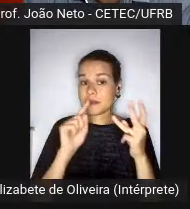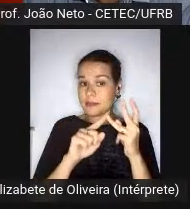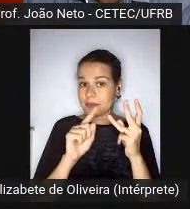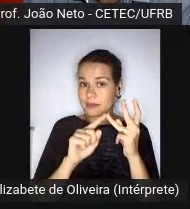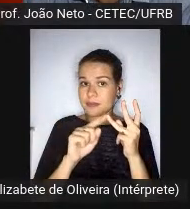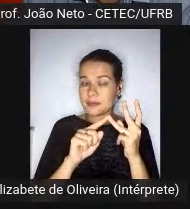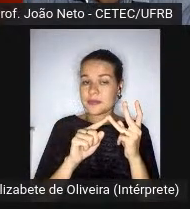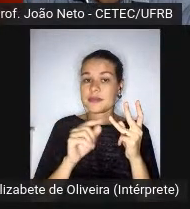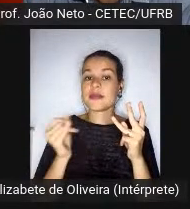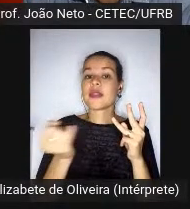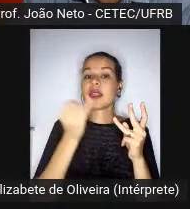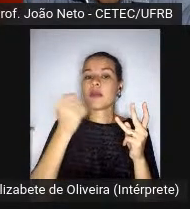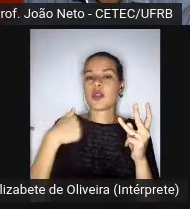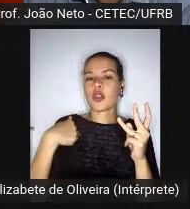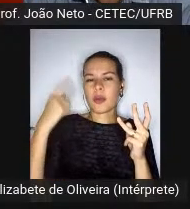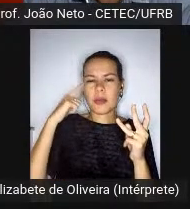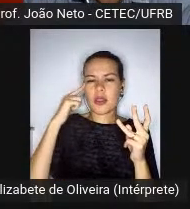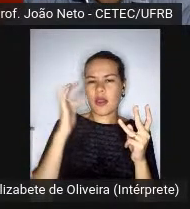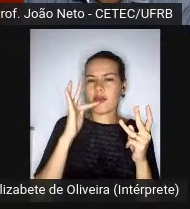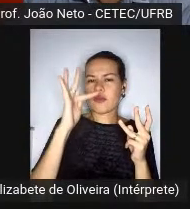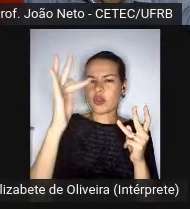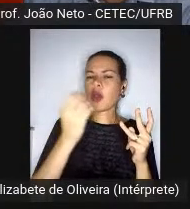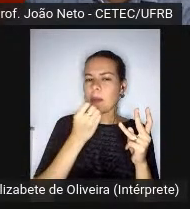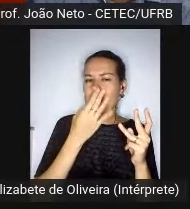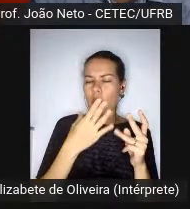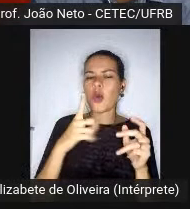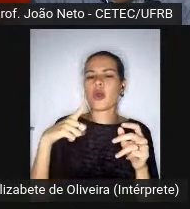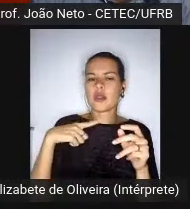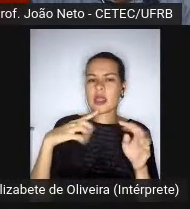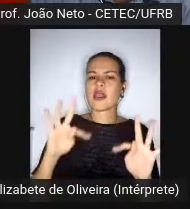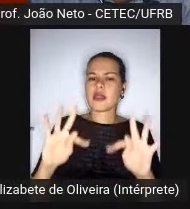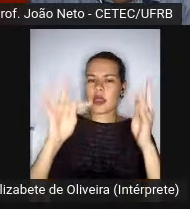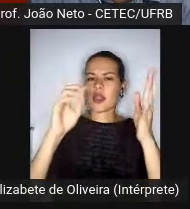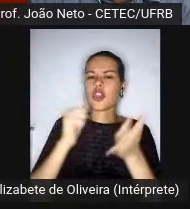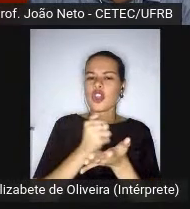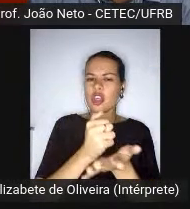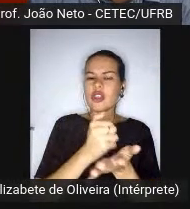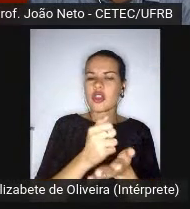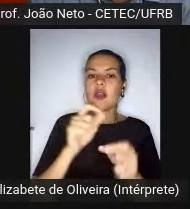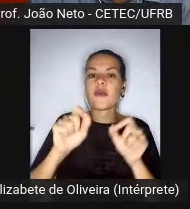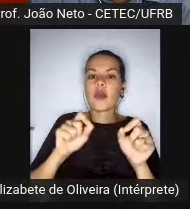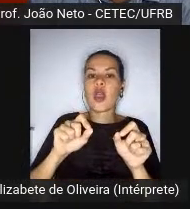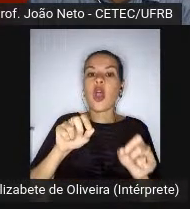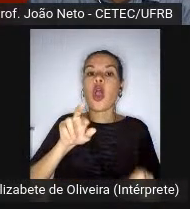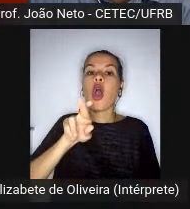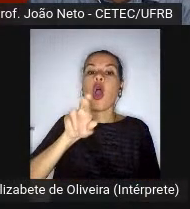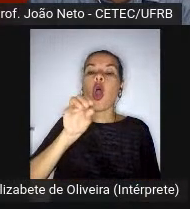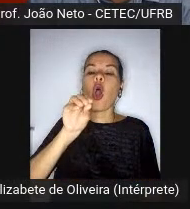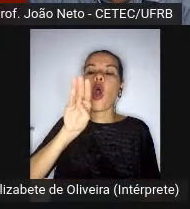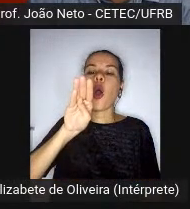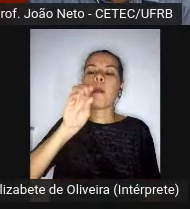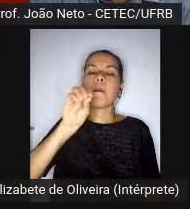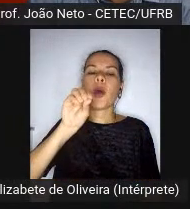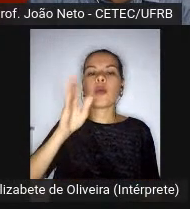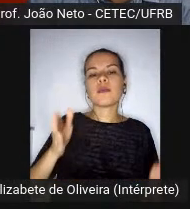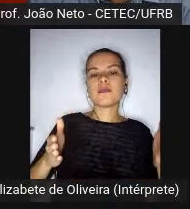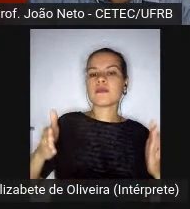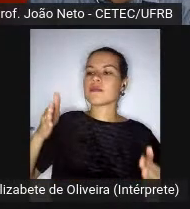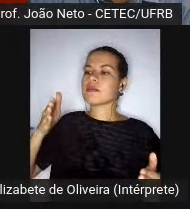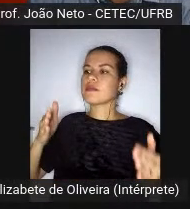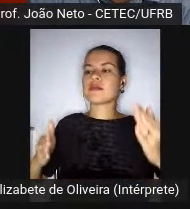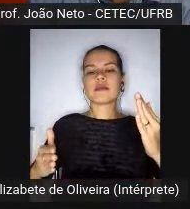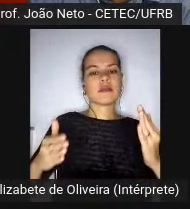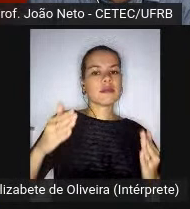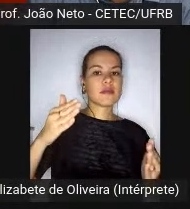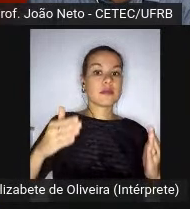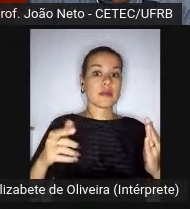como a bastante promissora aí no Campo da tecnologia assistiva são os robôs assistivos esses robôs aqui por exemplo